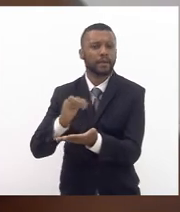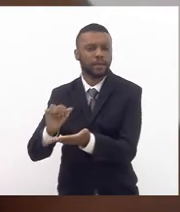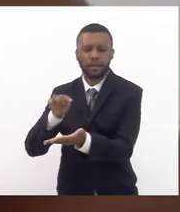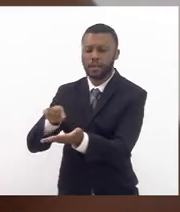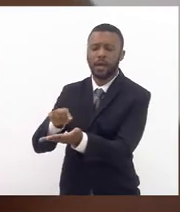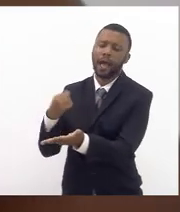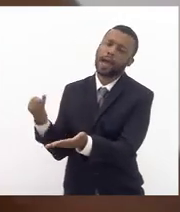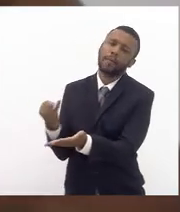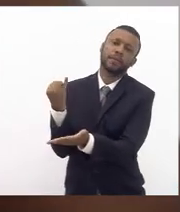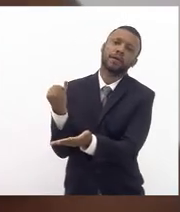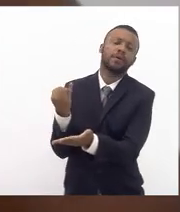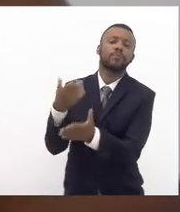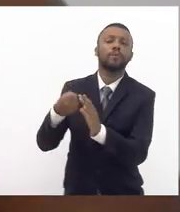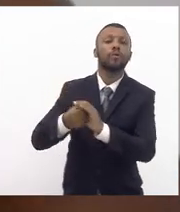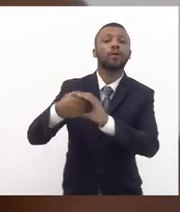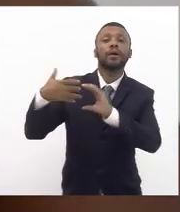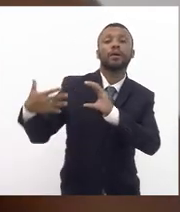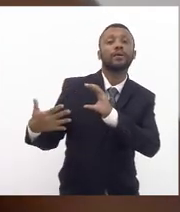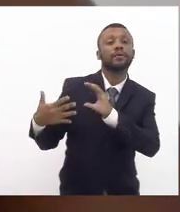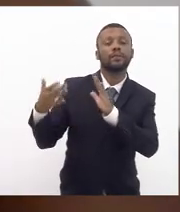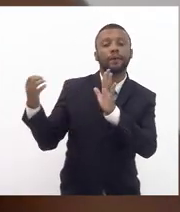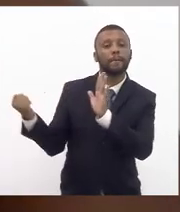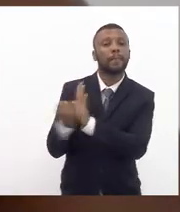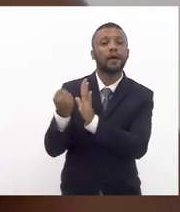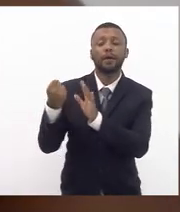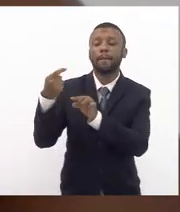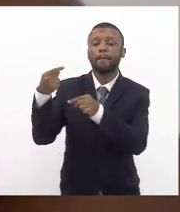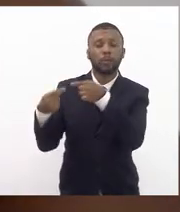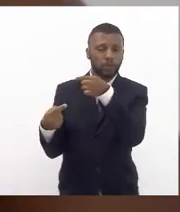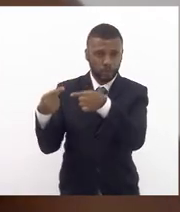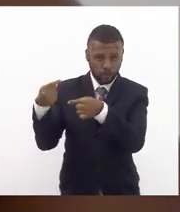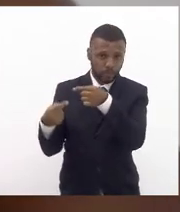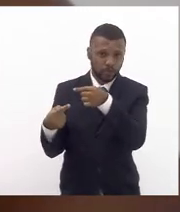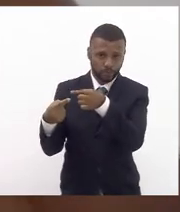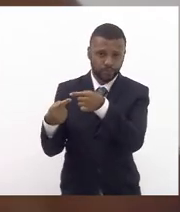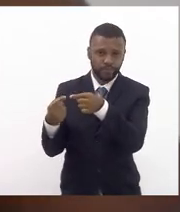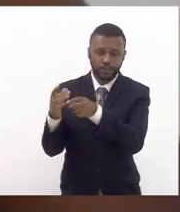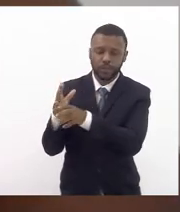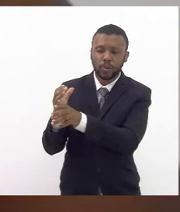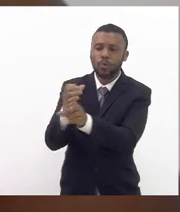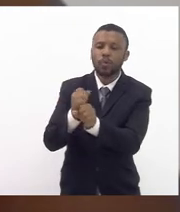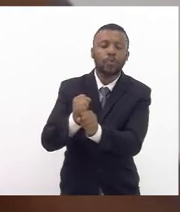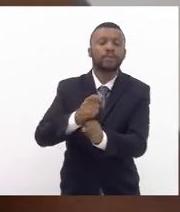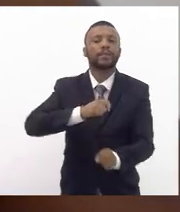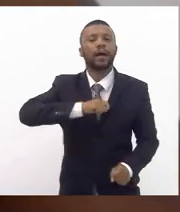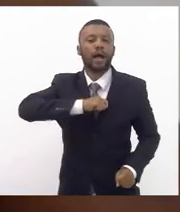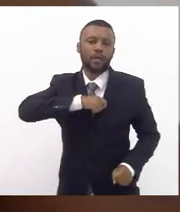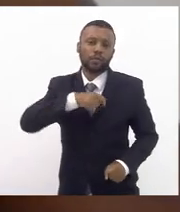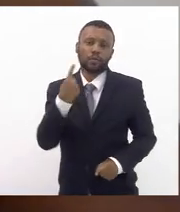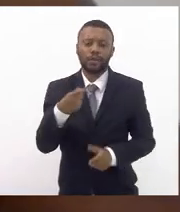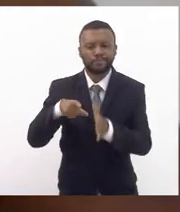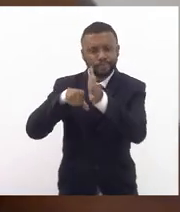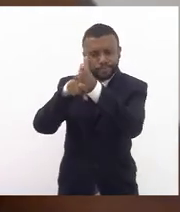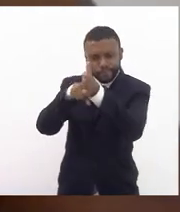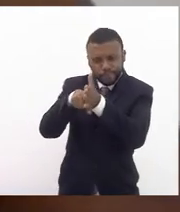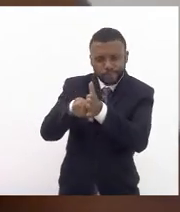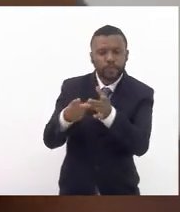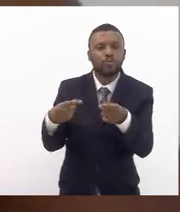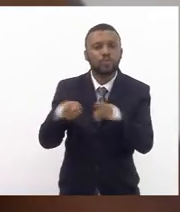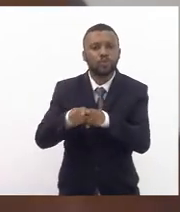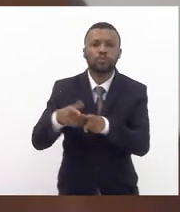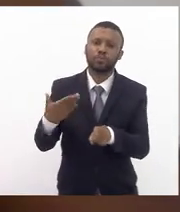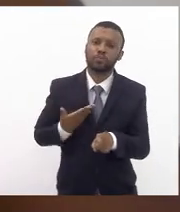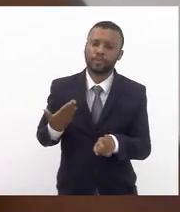sentido político, o caráter político da auditoria. Nós levantamos aqui, junto com muitos outros companheiros e